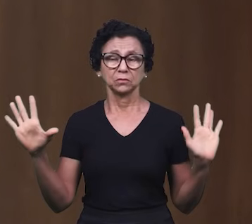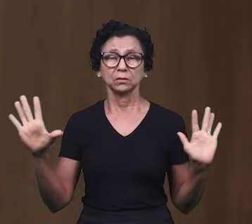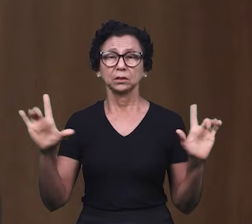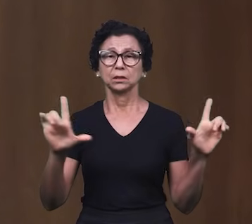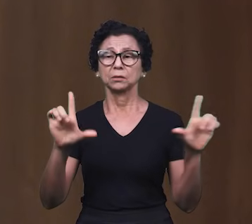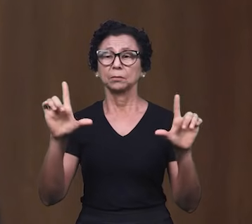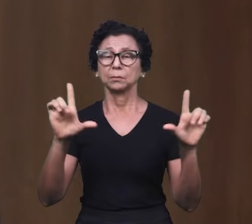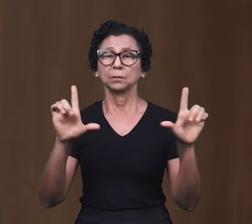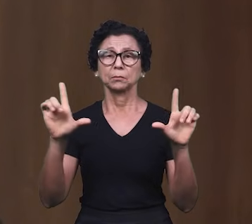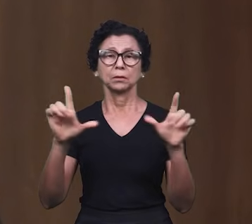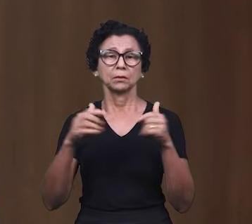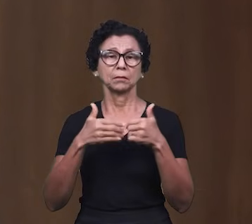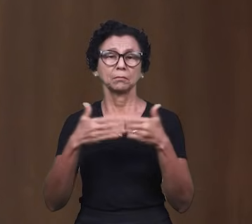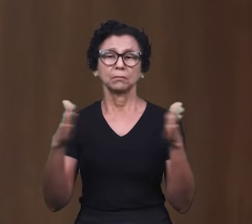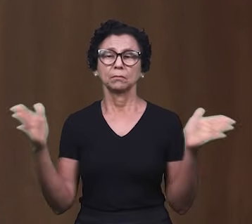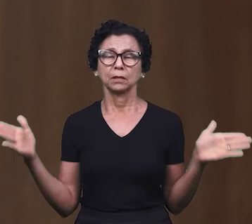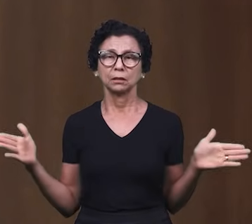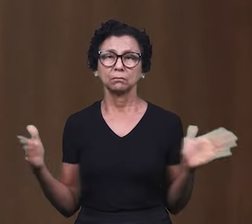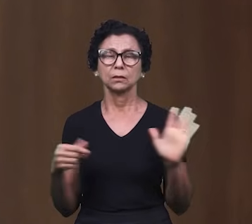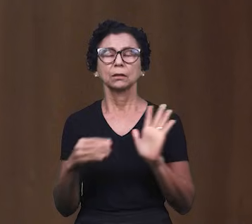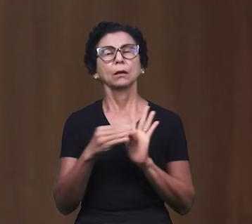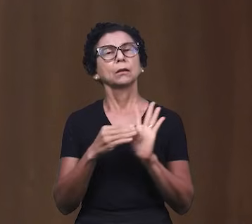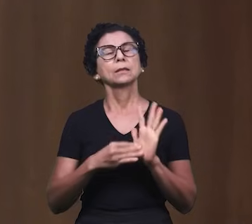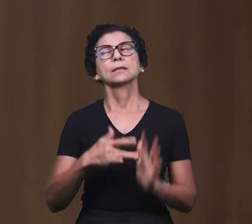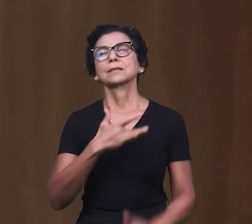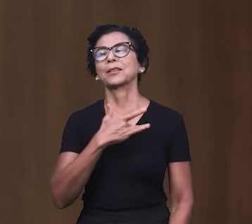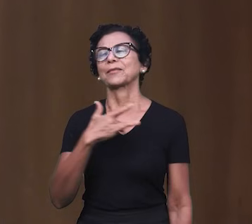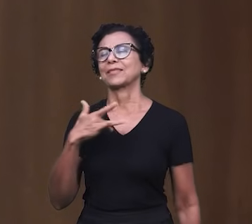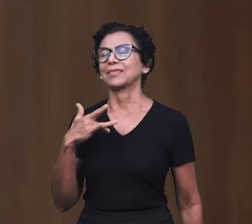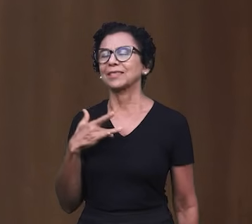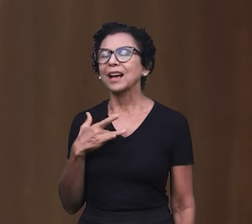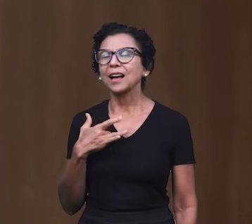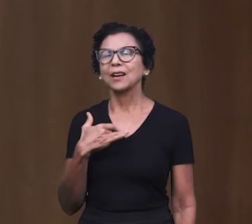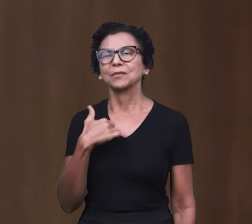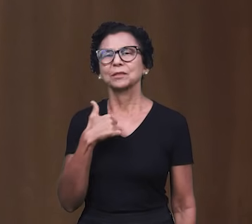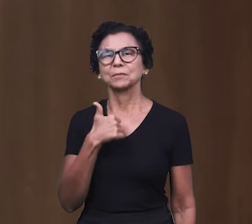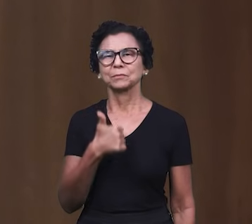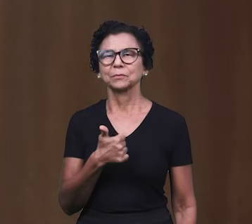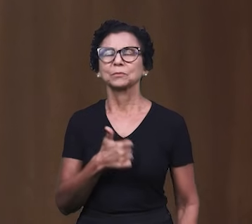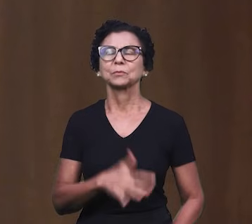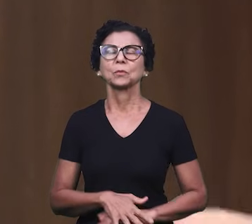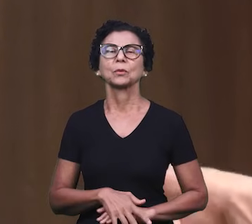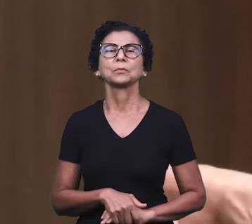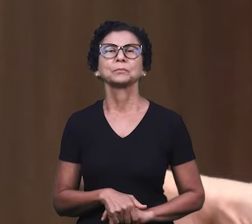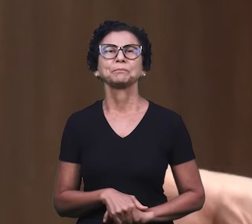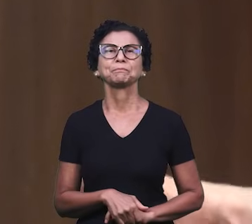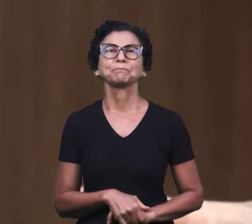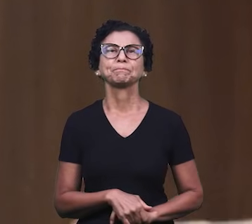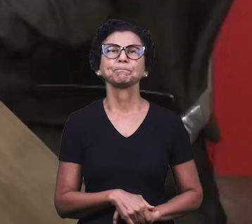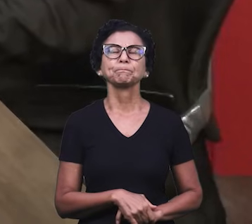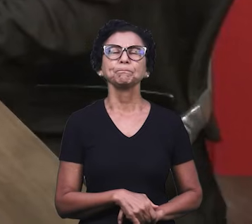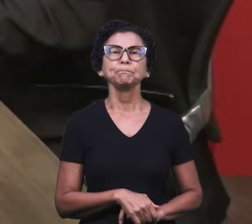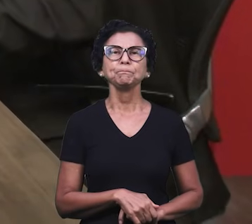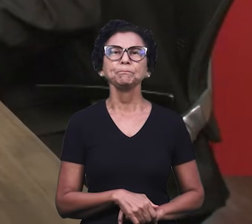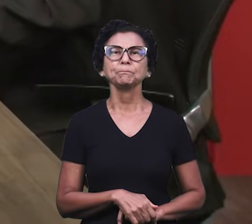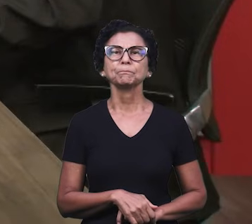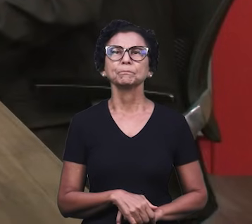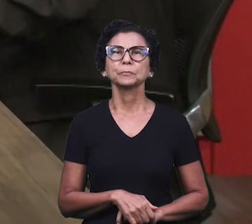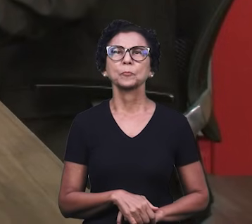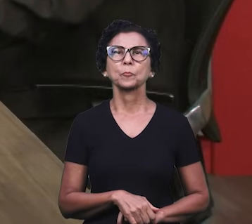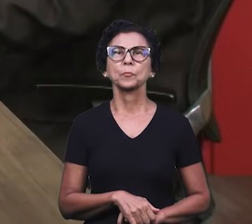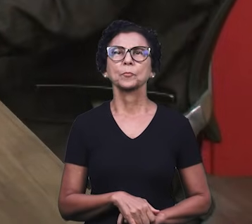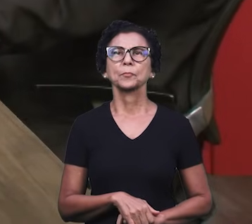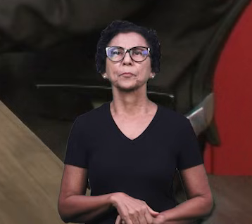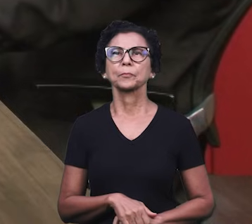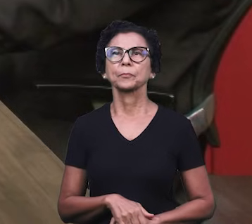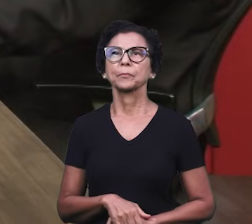inteiro, tranquilamente, porque são conteúdos saudáveis, né, edificantes também, né? Então... E pastor Fernando, como